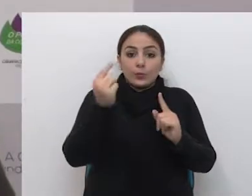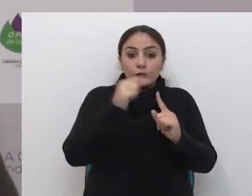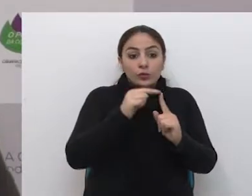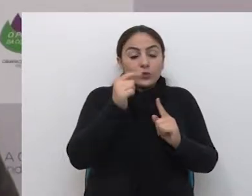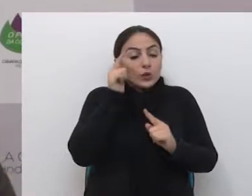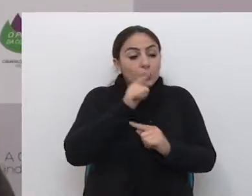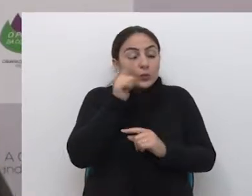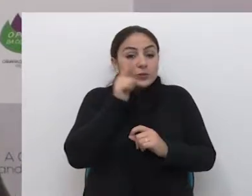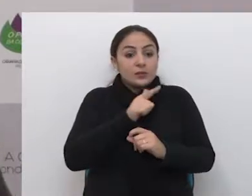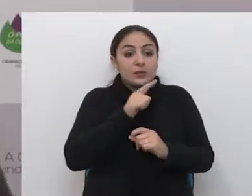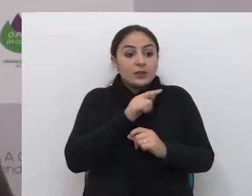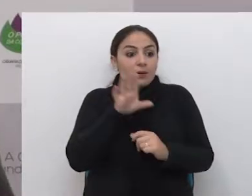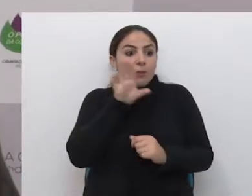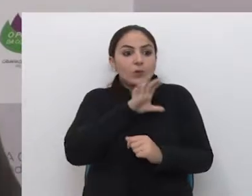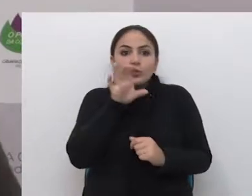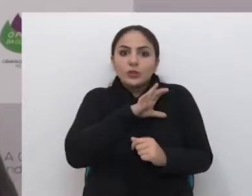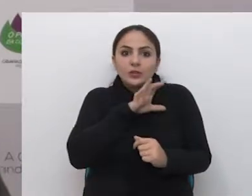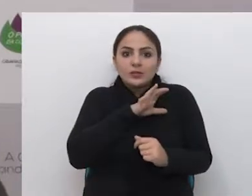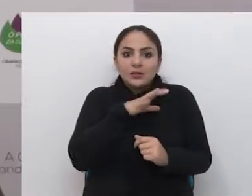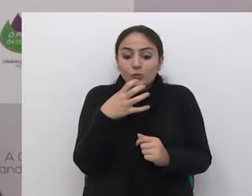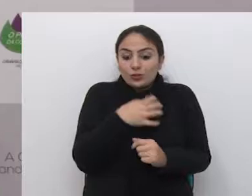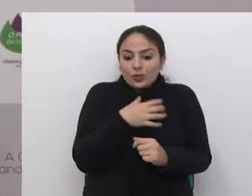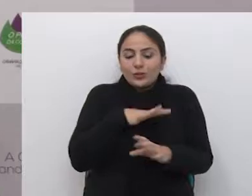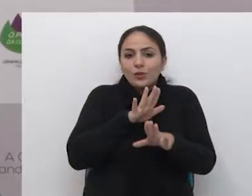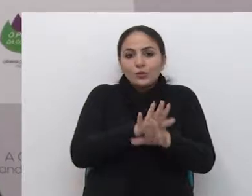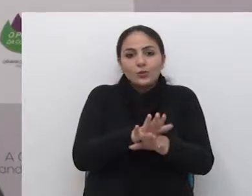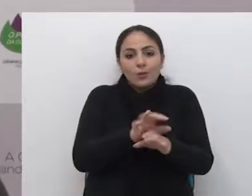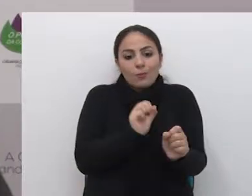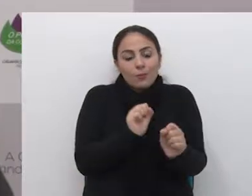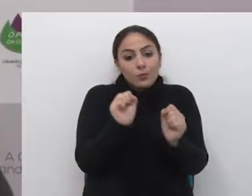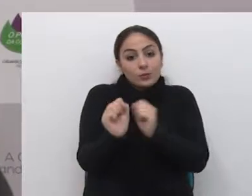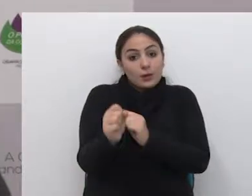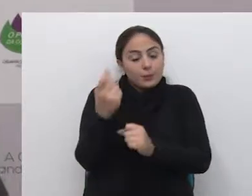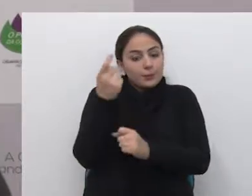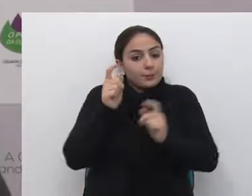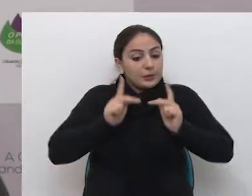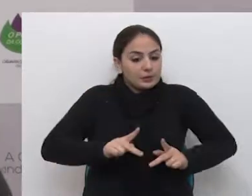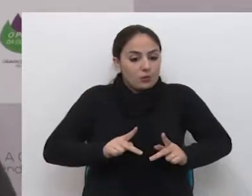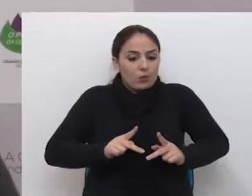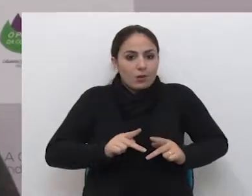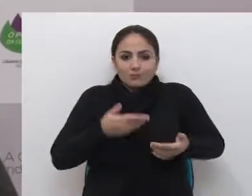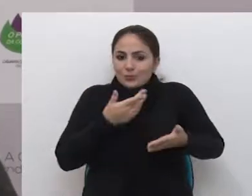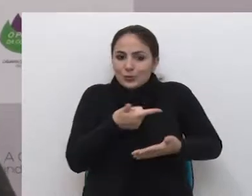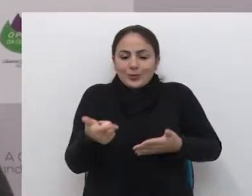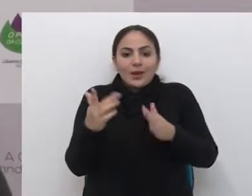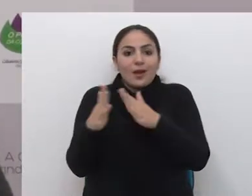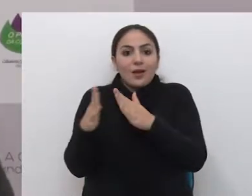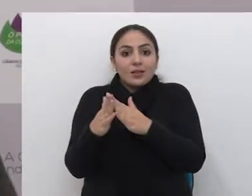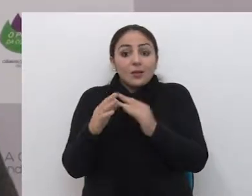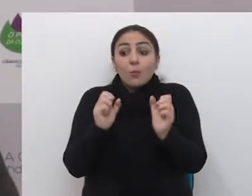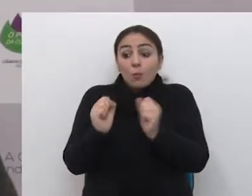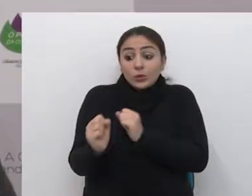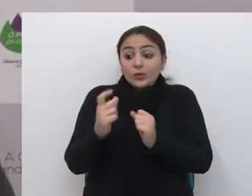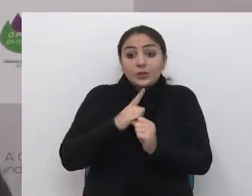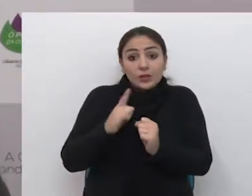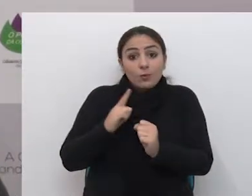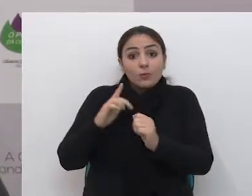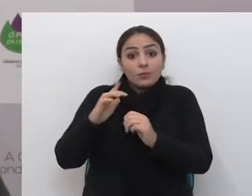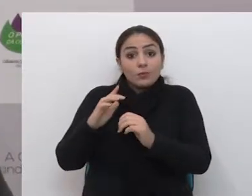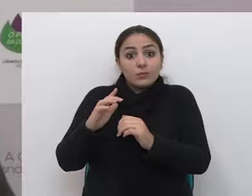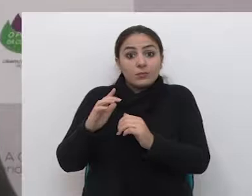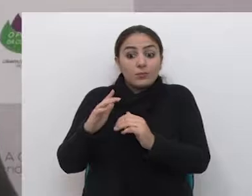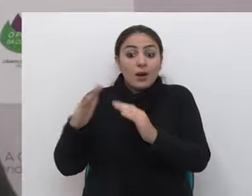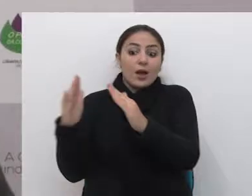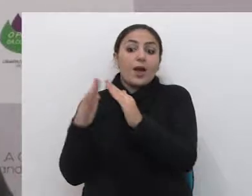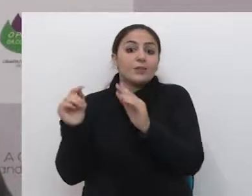uma válvula de escape, uma medida de emergência que possibilitaria a pessoa que está desabrigada ter pelo menos um teto sobre